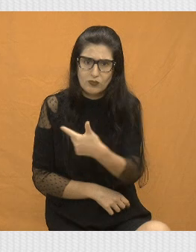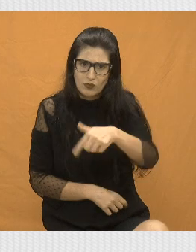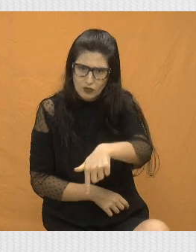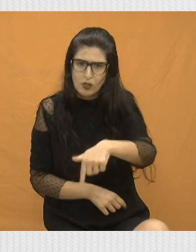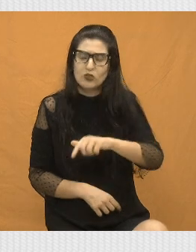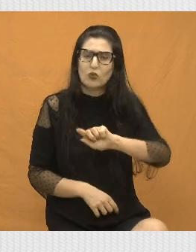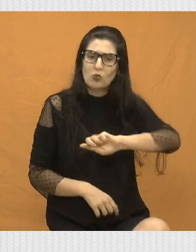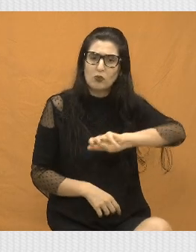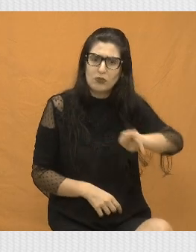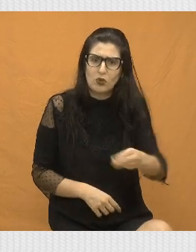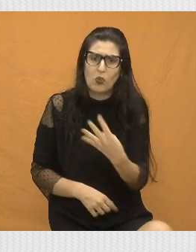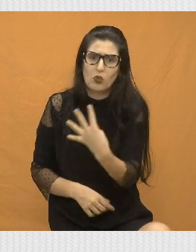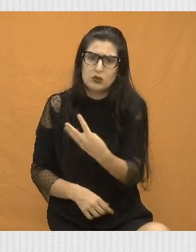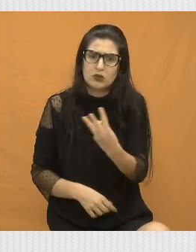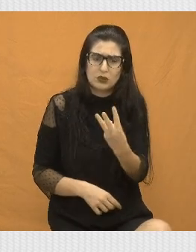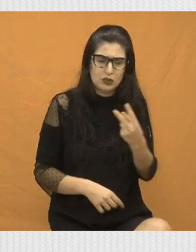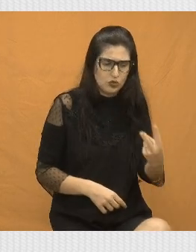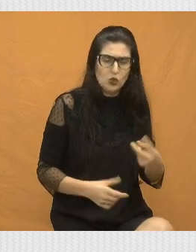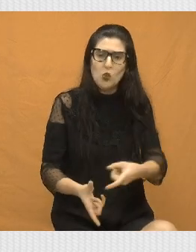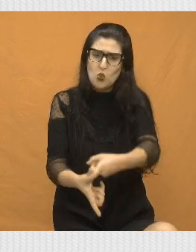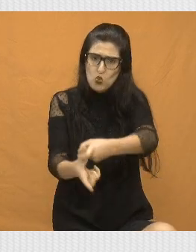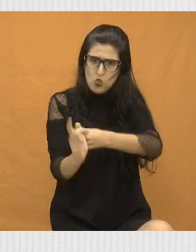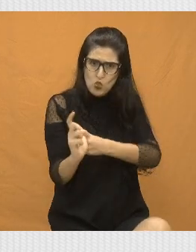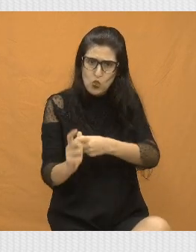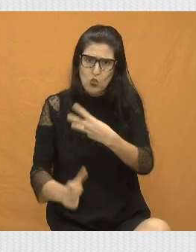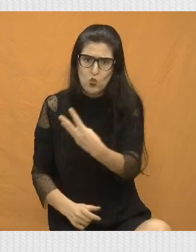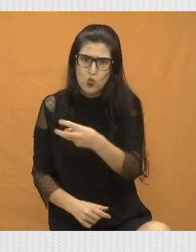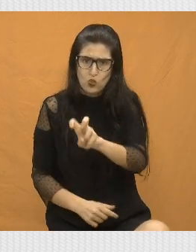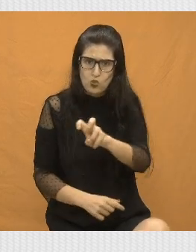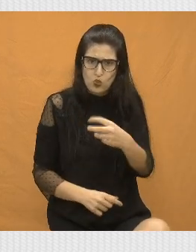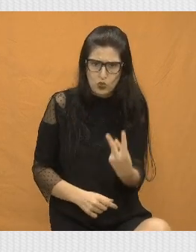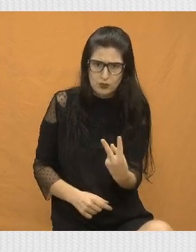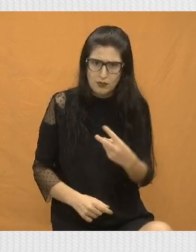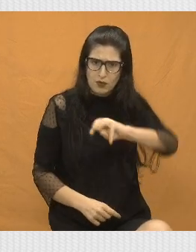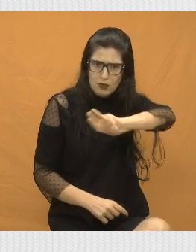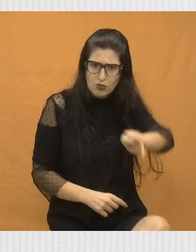827.432 e com uma dívida consolidada em